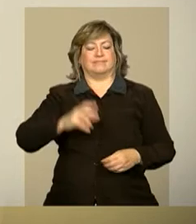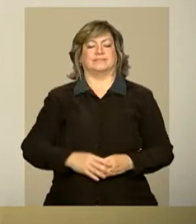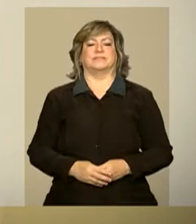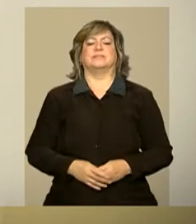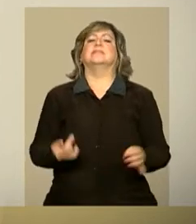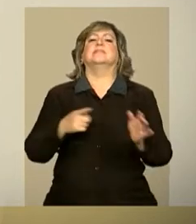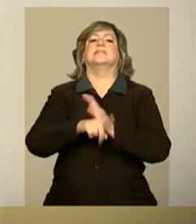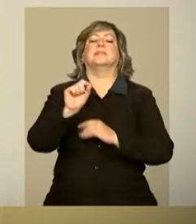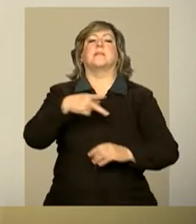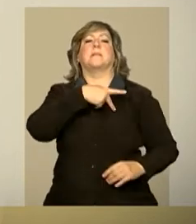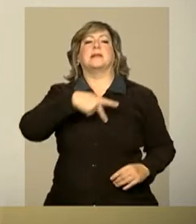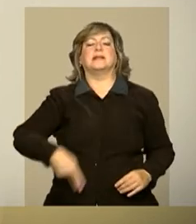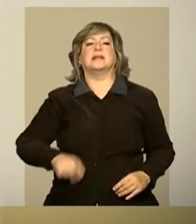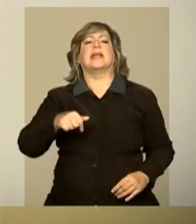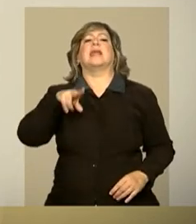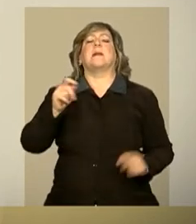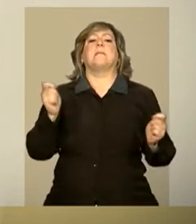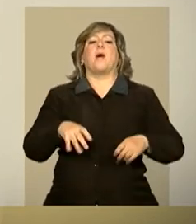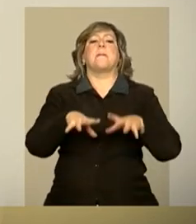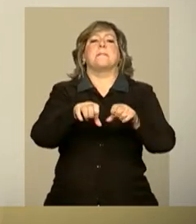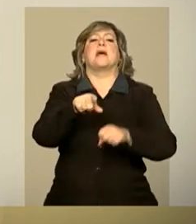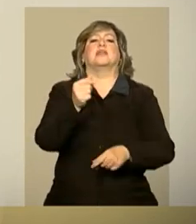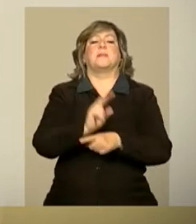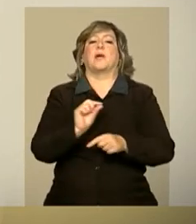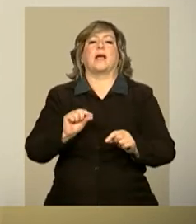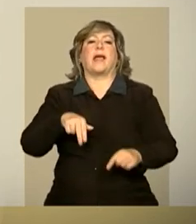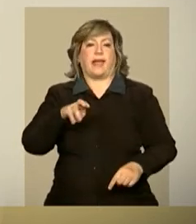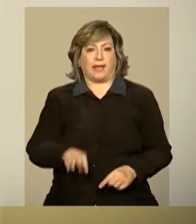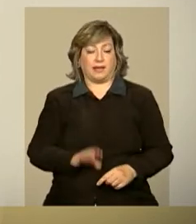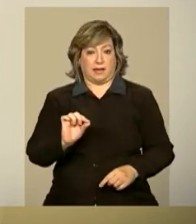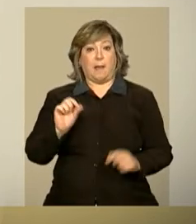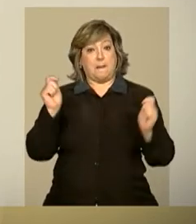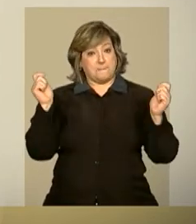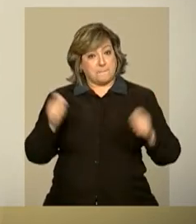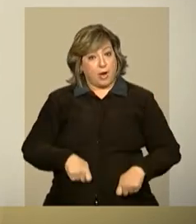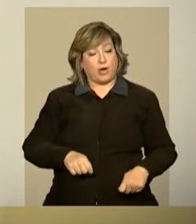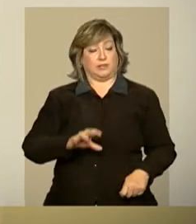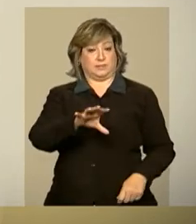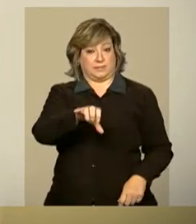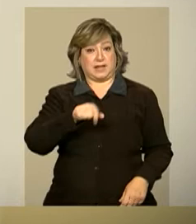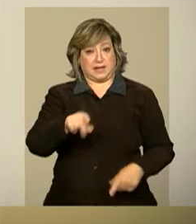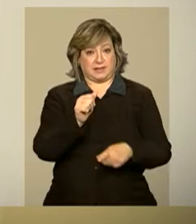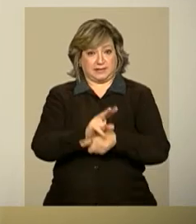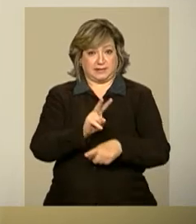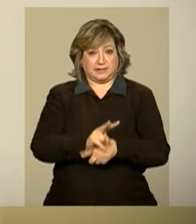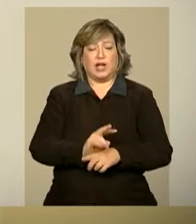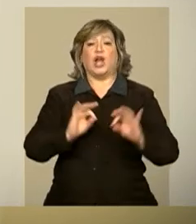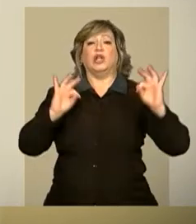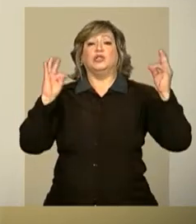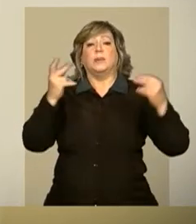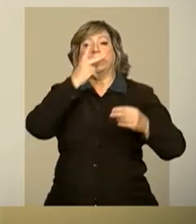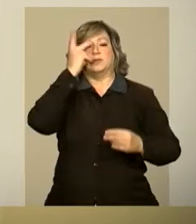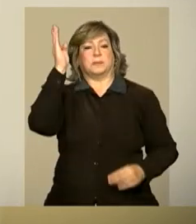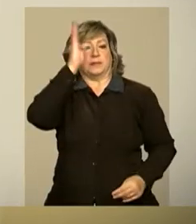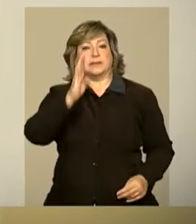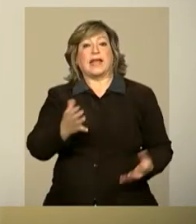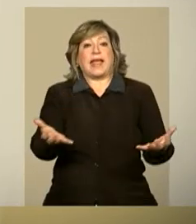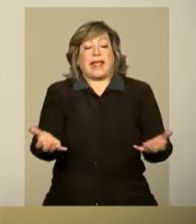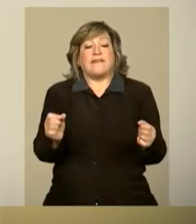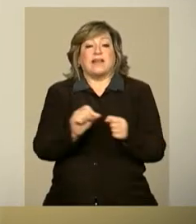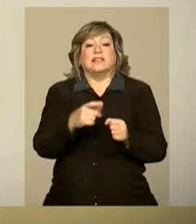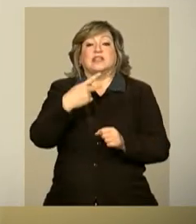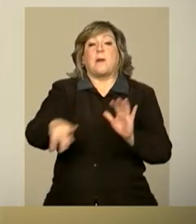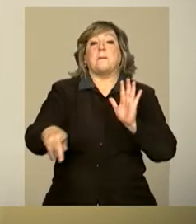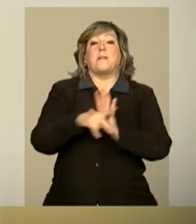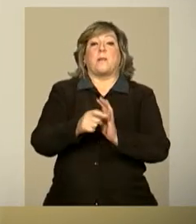Presidente a quem pode ter acesso a crescer podem tomar um financiamento do crescer todos os brasileiros que querem montar o